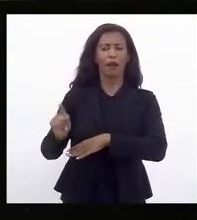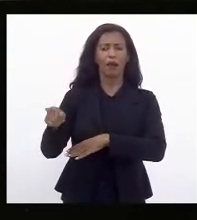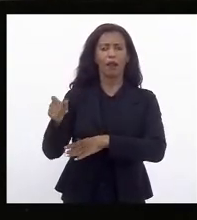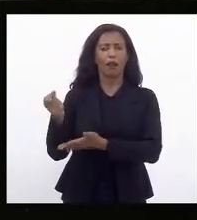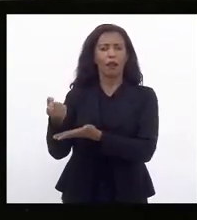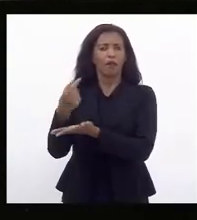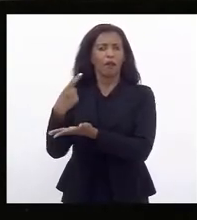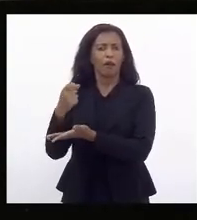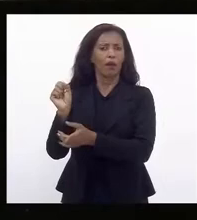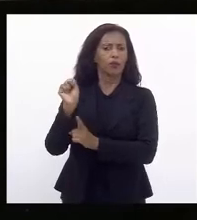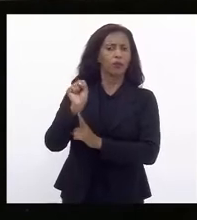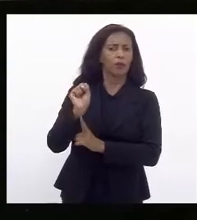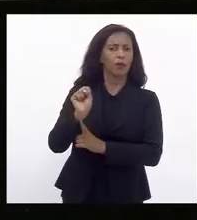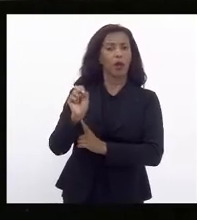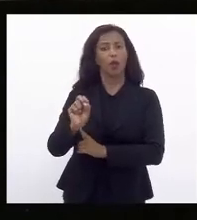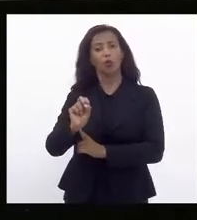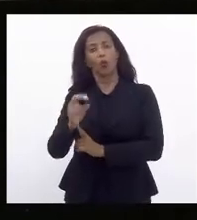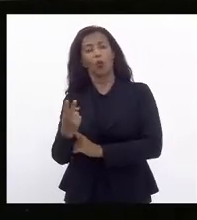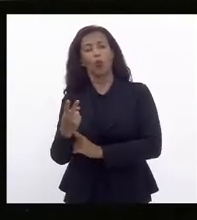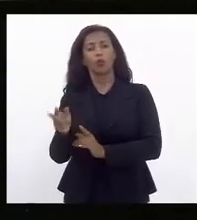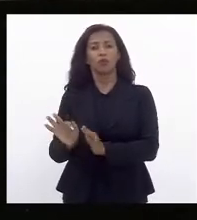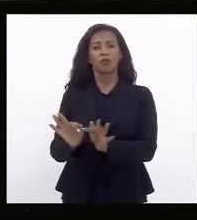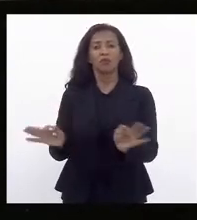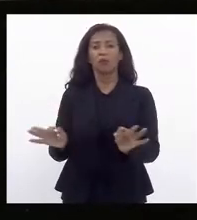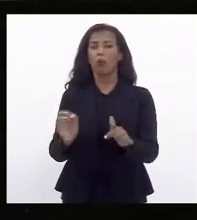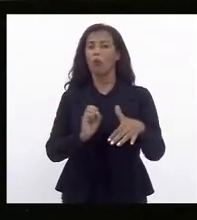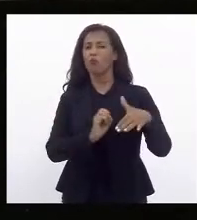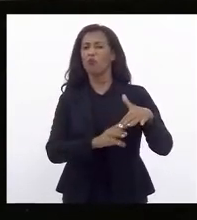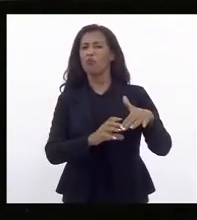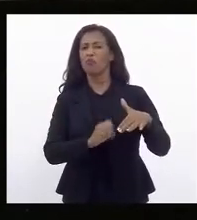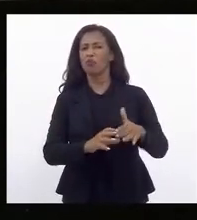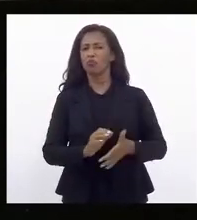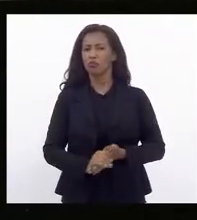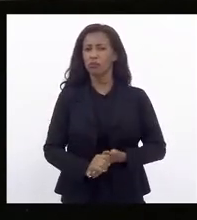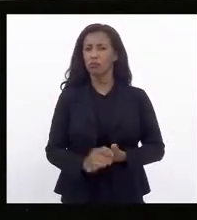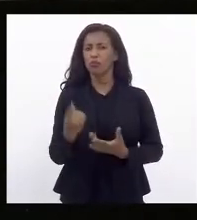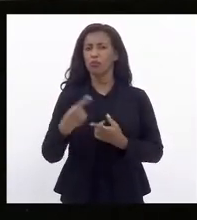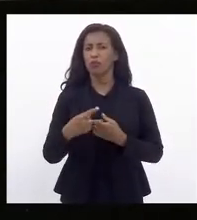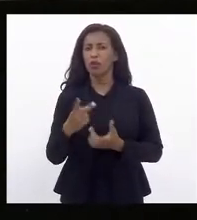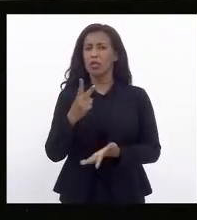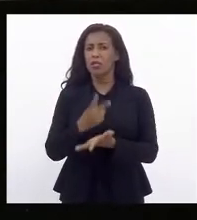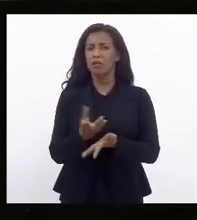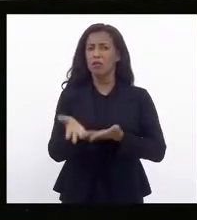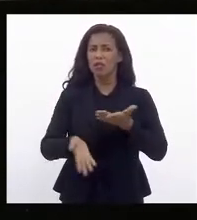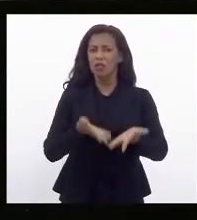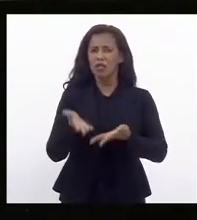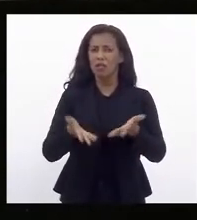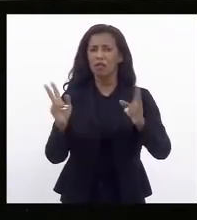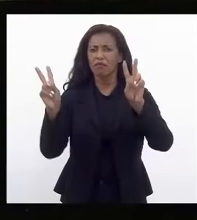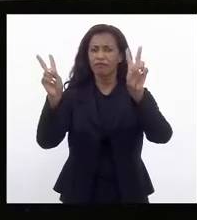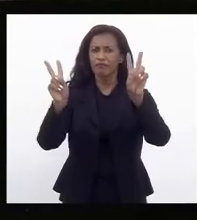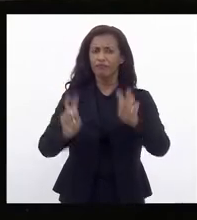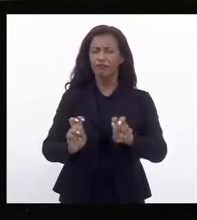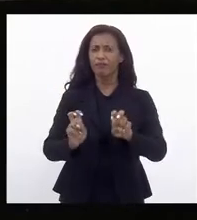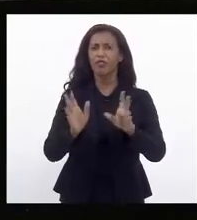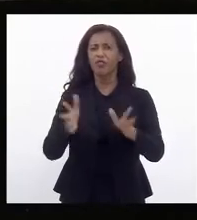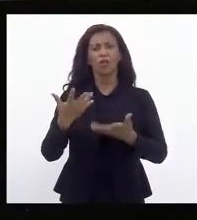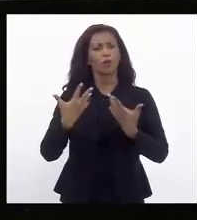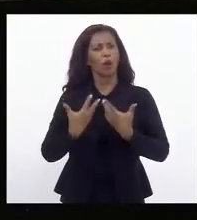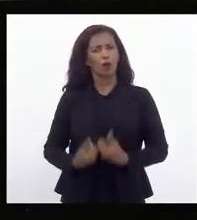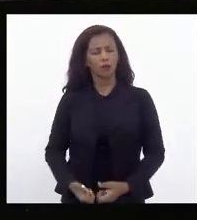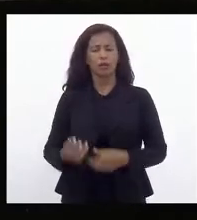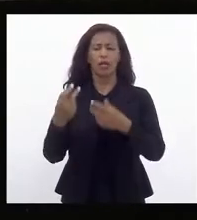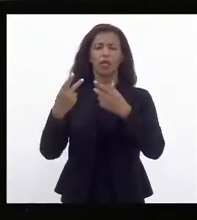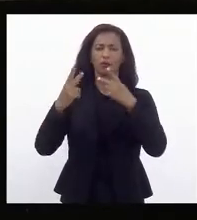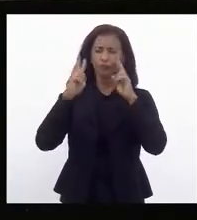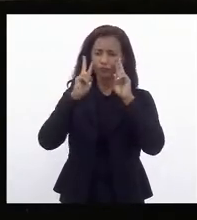farmácia, supermercado, ou se vai ser apenas um pano de fundo. Porque toda vez que se trata dessa questão aqui, nós já estamos cansados de